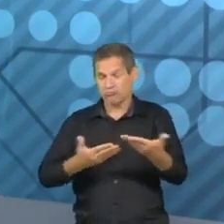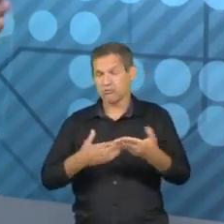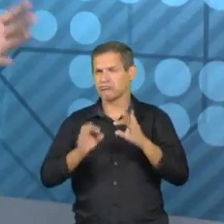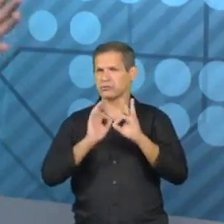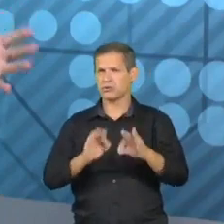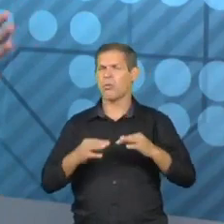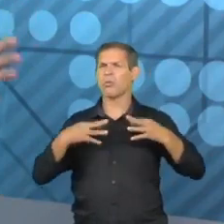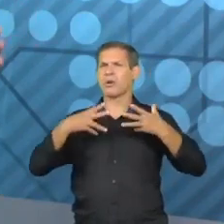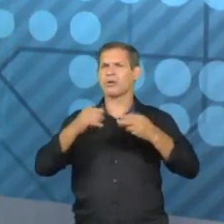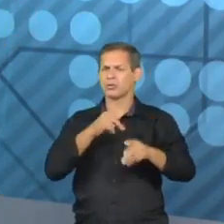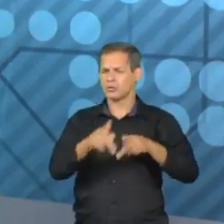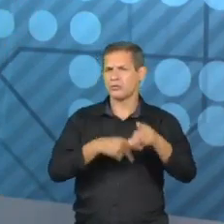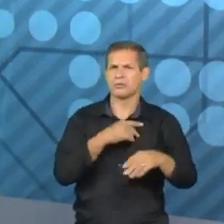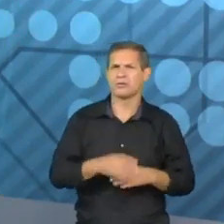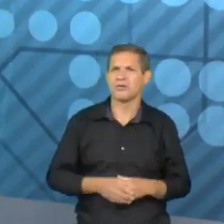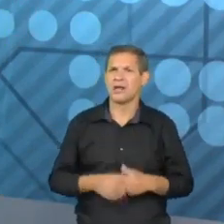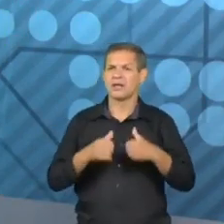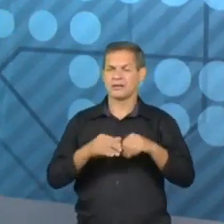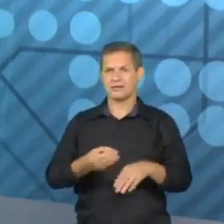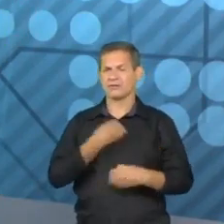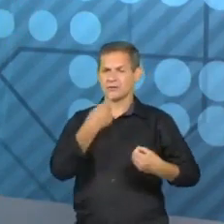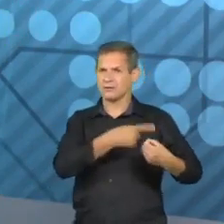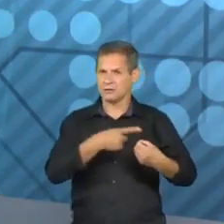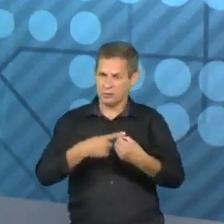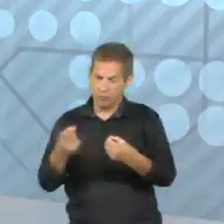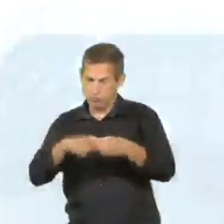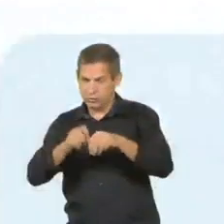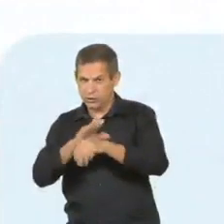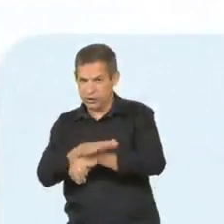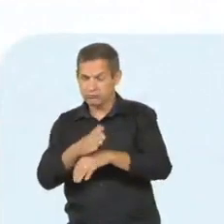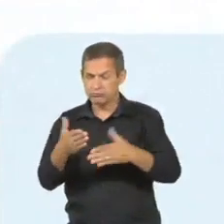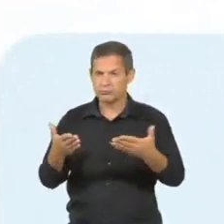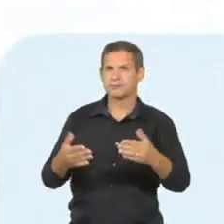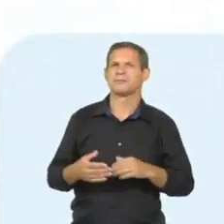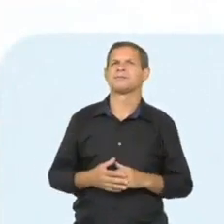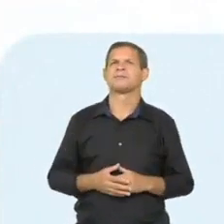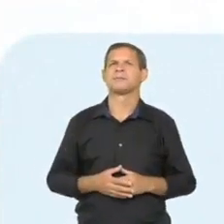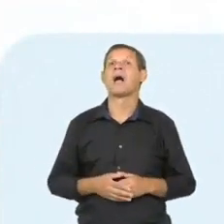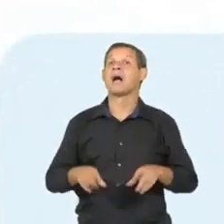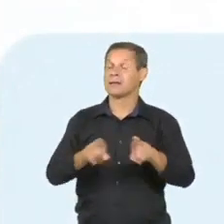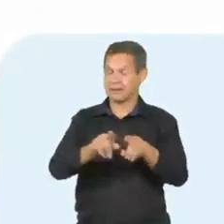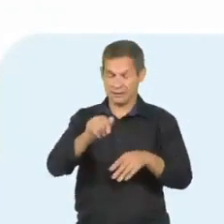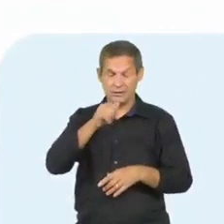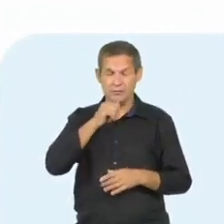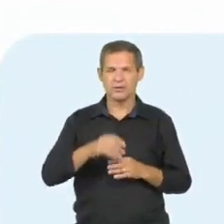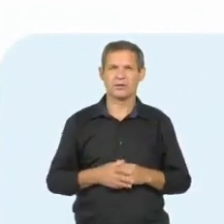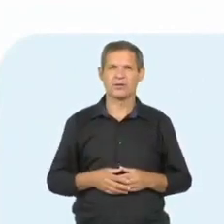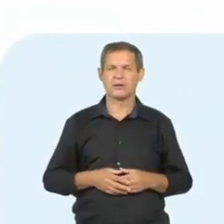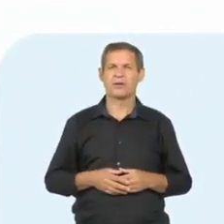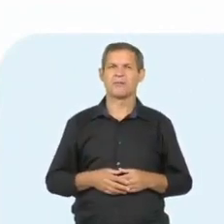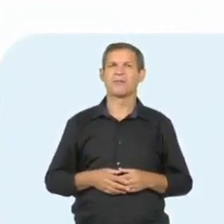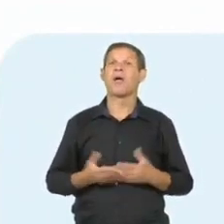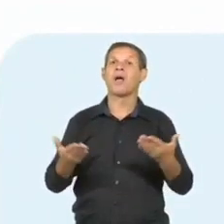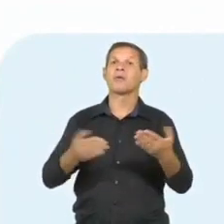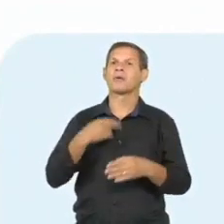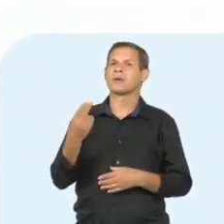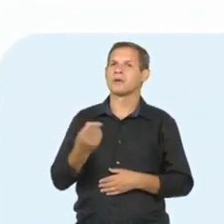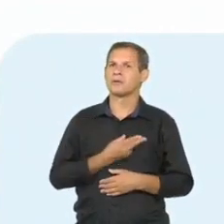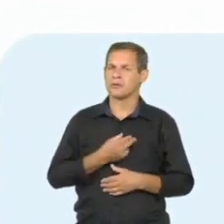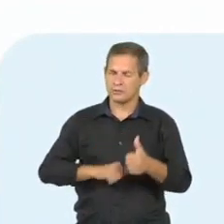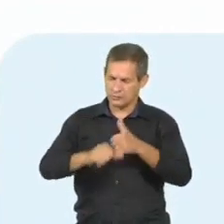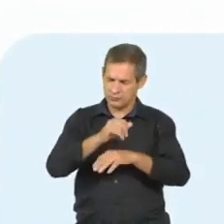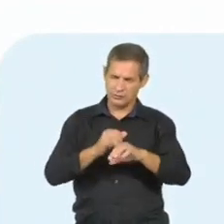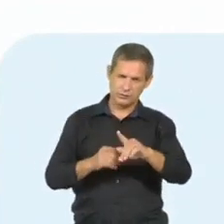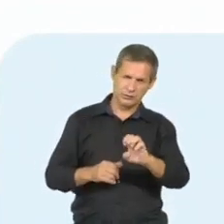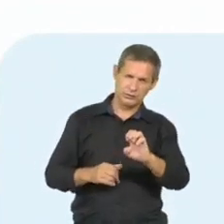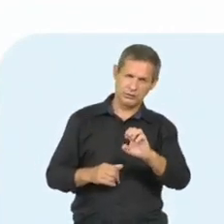suficientes para toda aquela população que está lá. Vamos voltar ao quadro. Além disso, aqui, na nossa transição demográfica